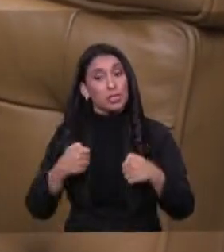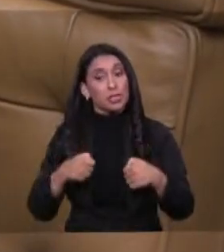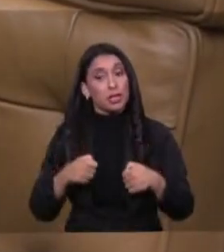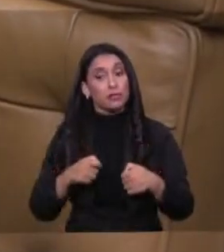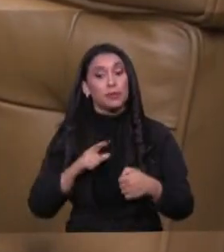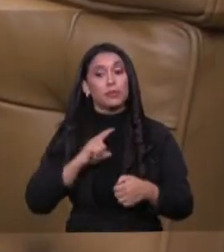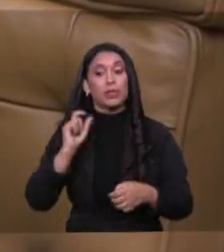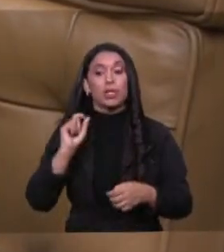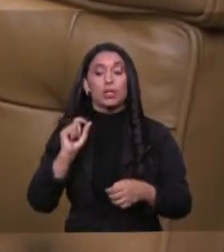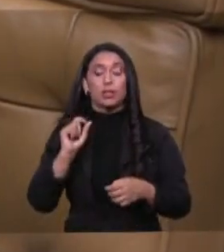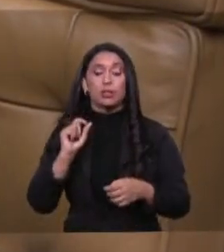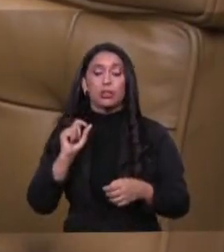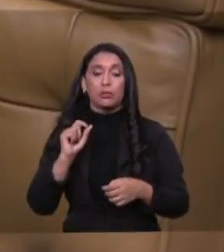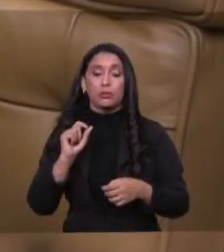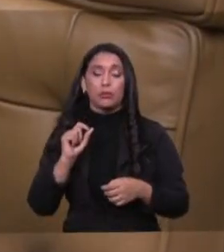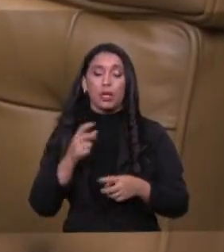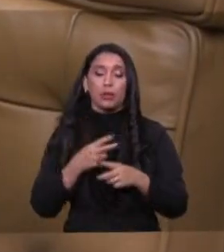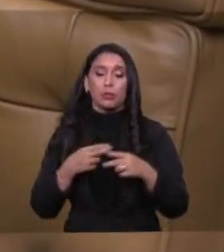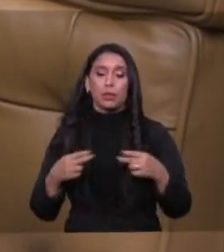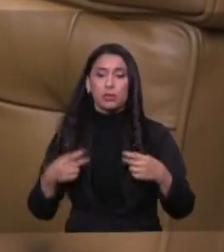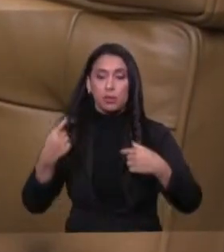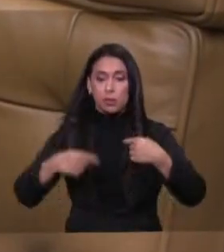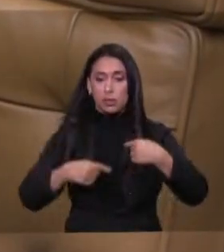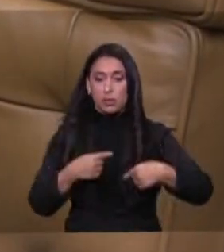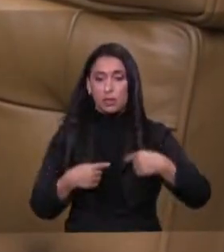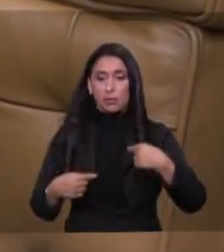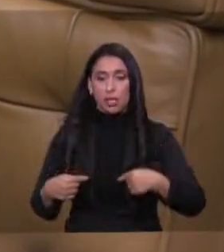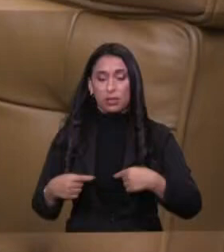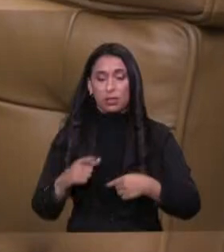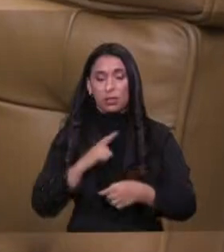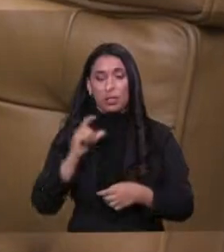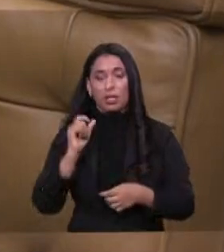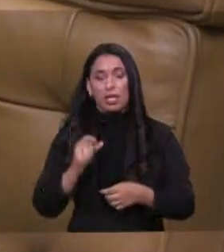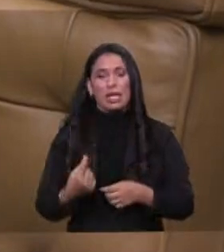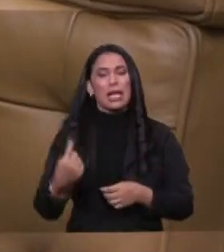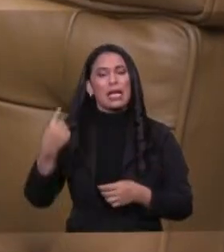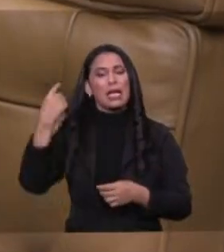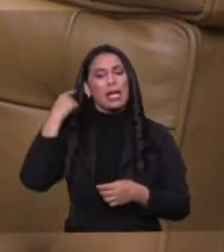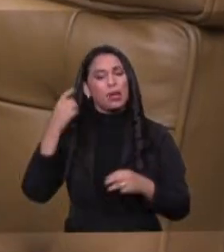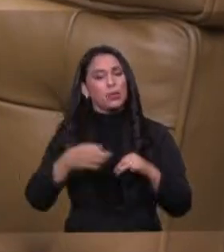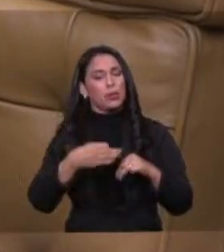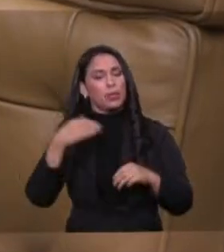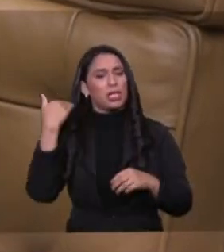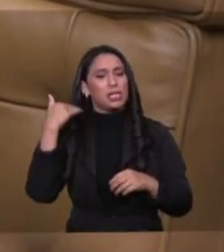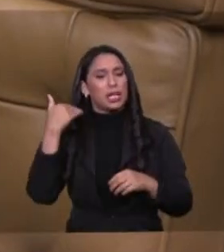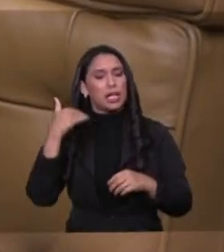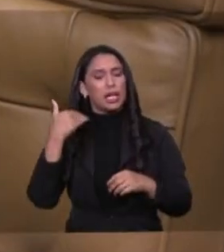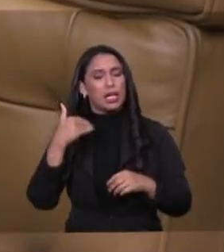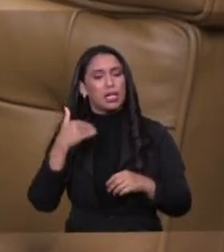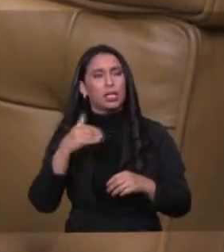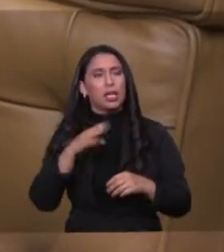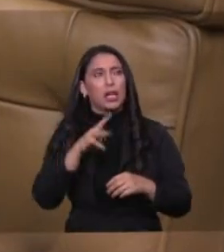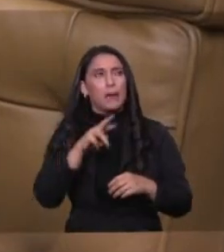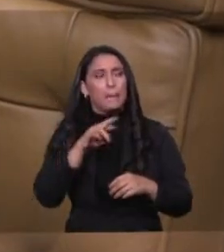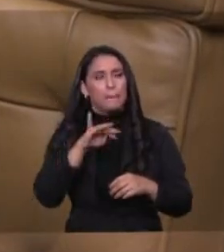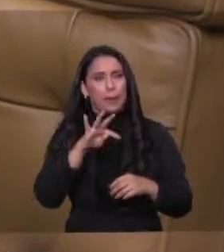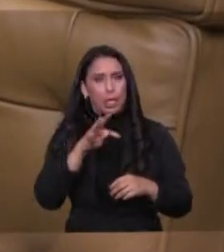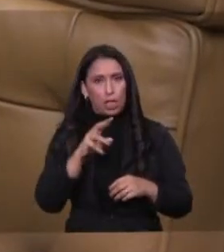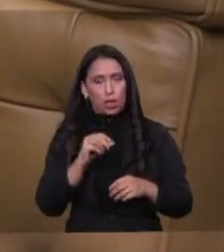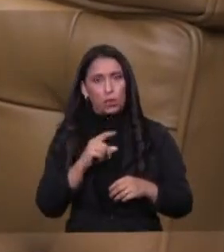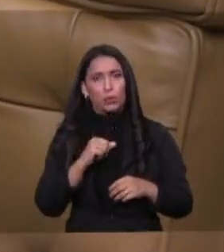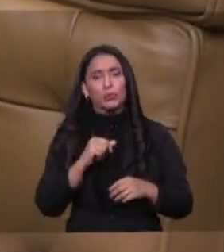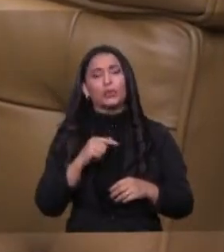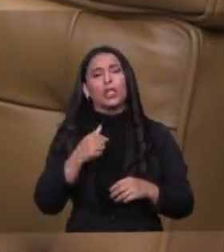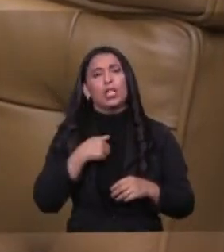pontos deste debate. À época, ministra Carmen, ministro Brito e eu fomos